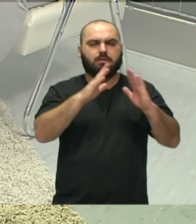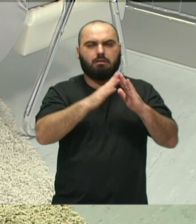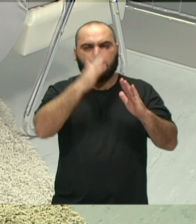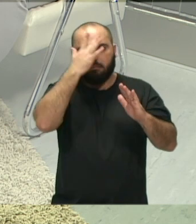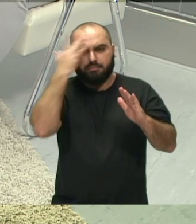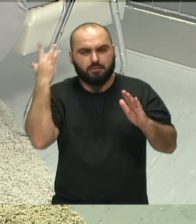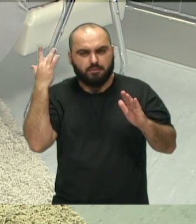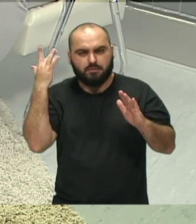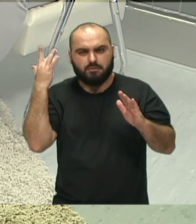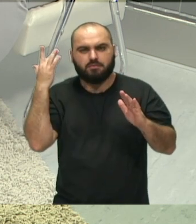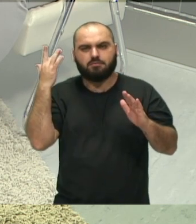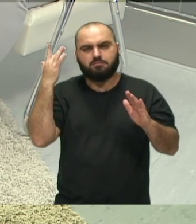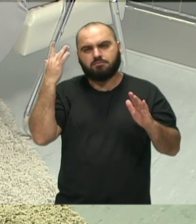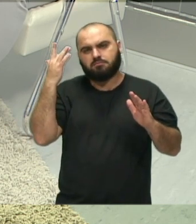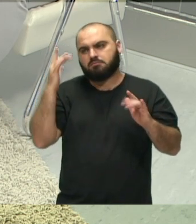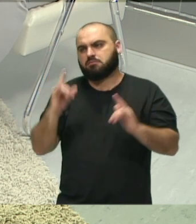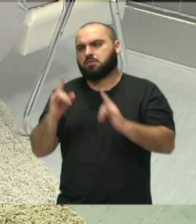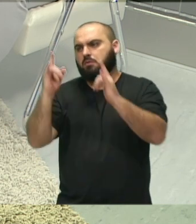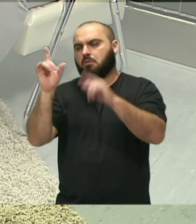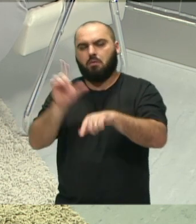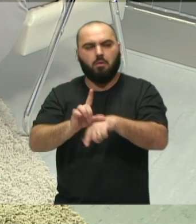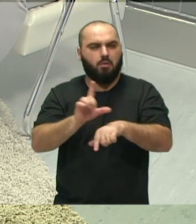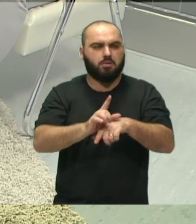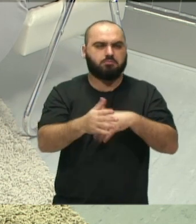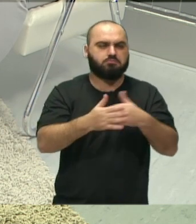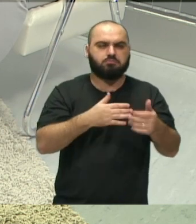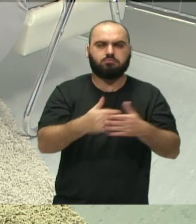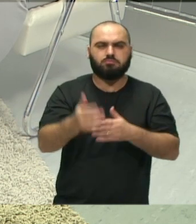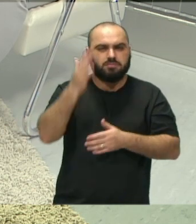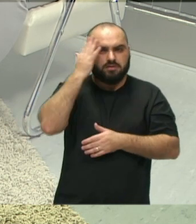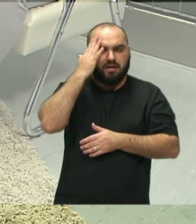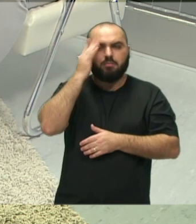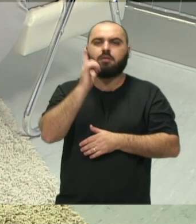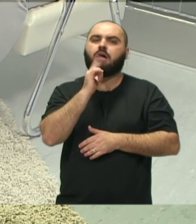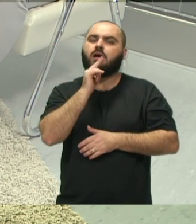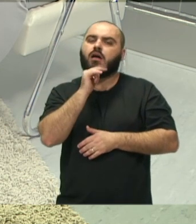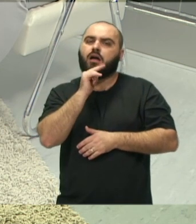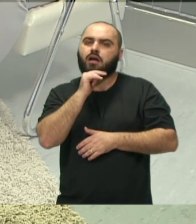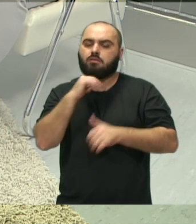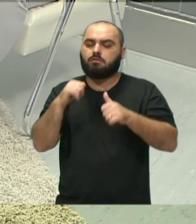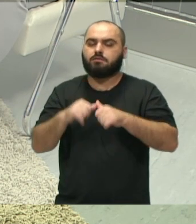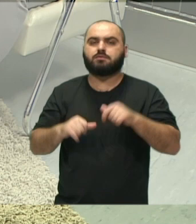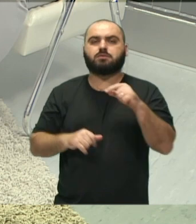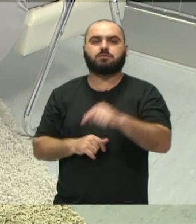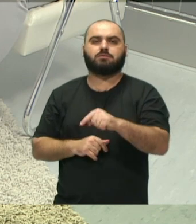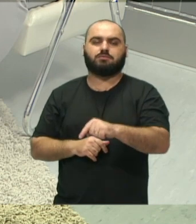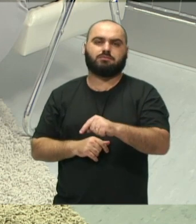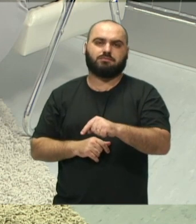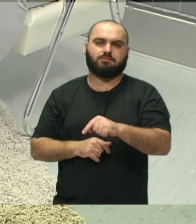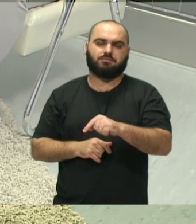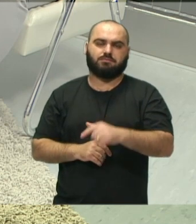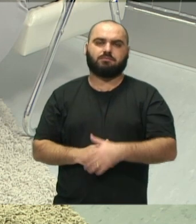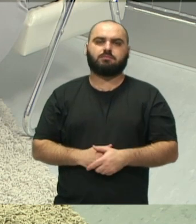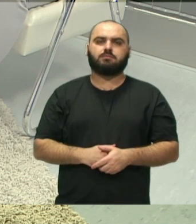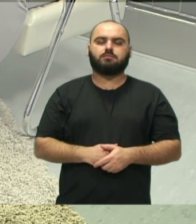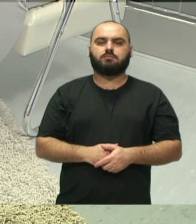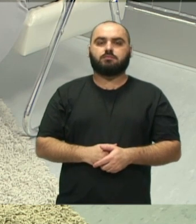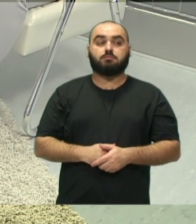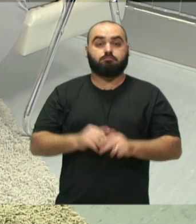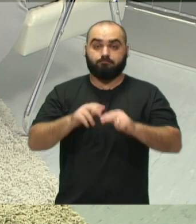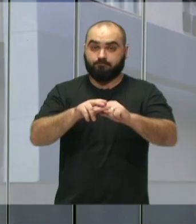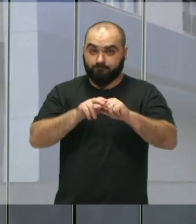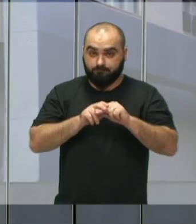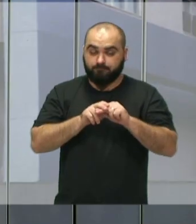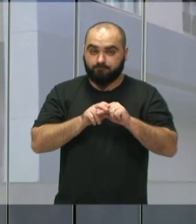né, na casa do cidadão, seja no comércio, enfim, onde foi derramado ali aquela substância, vamos dizer assim.